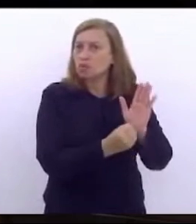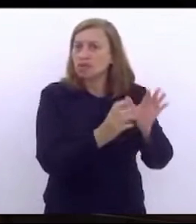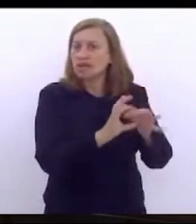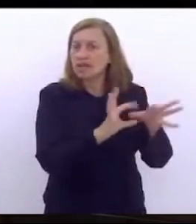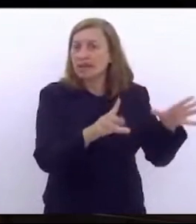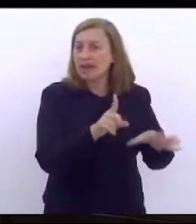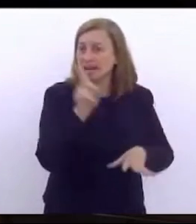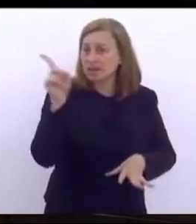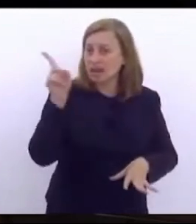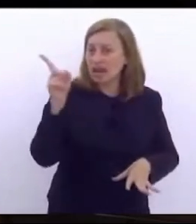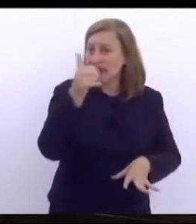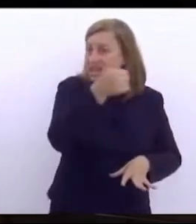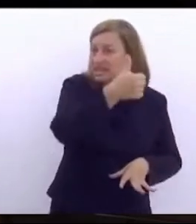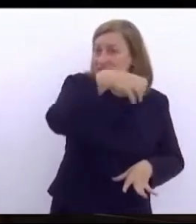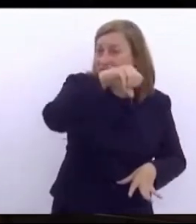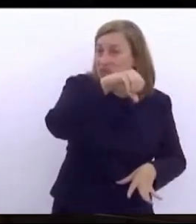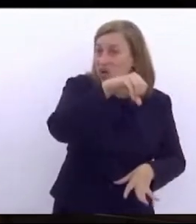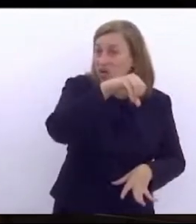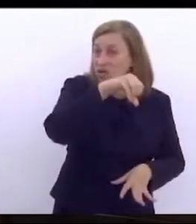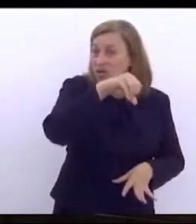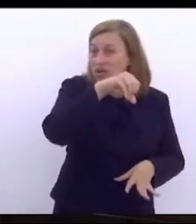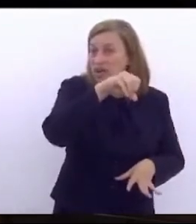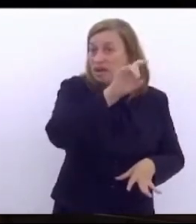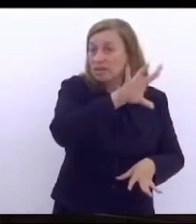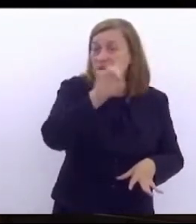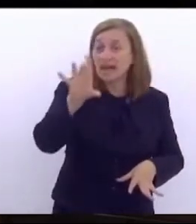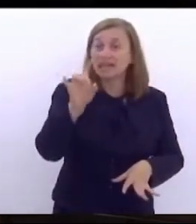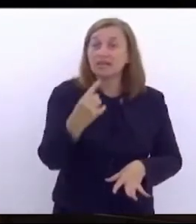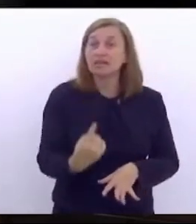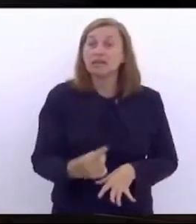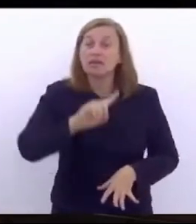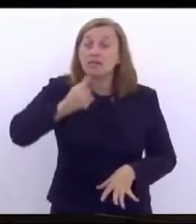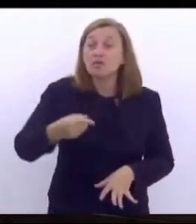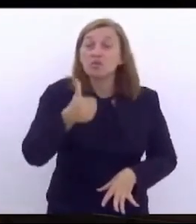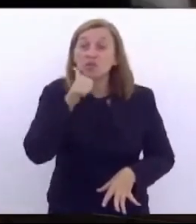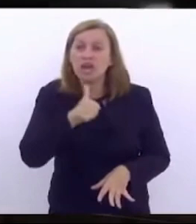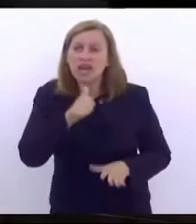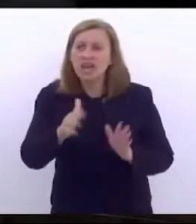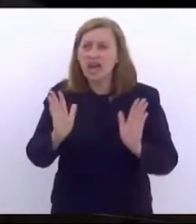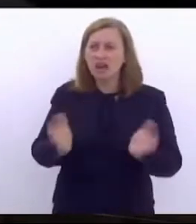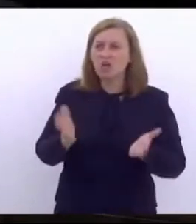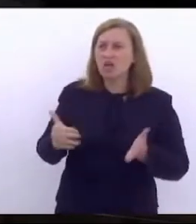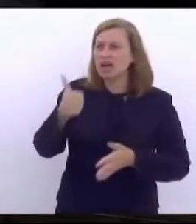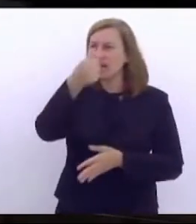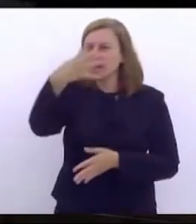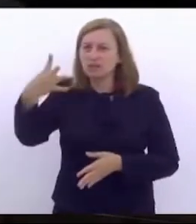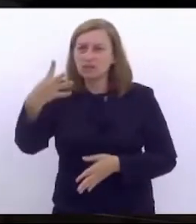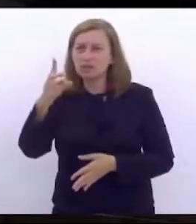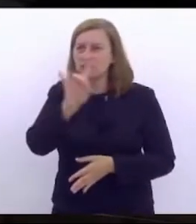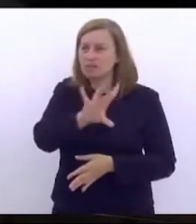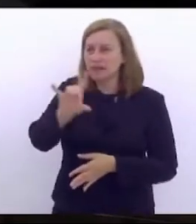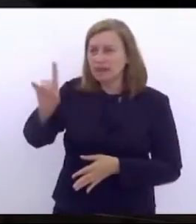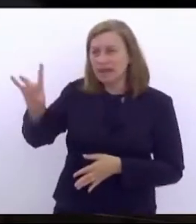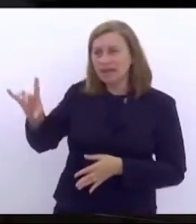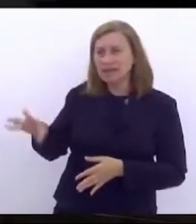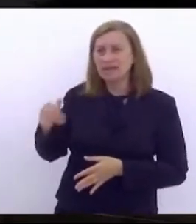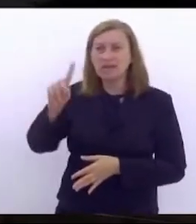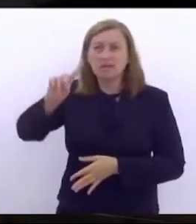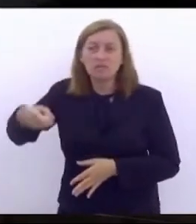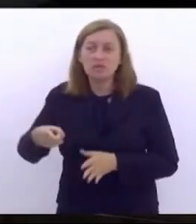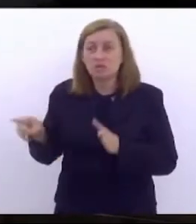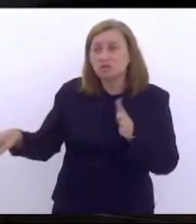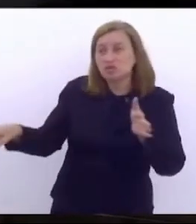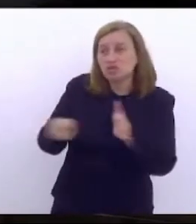era 19, até eu lembro bem o número, 19 para cada 1.000 mulheres. E agora, 14 para cada 1.000. Então, reduziu o número de